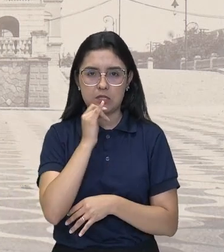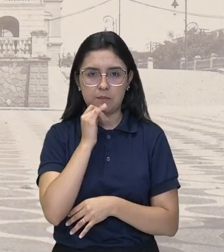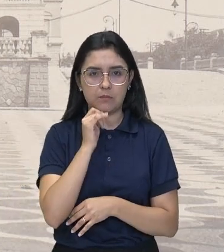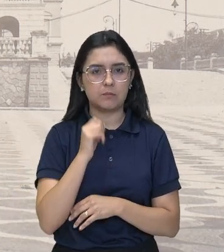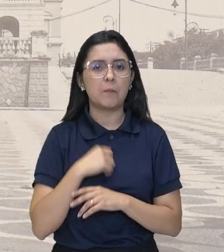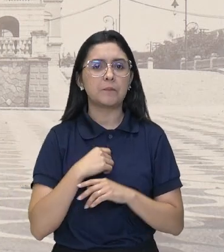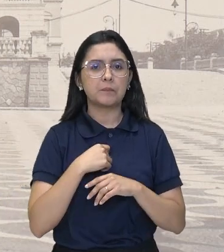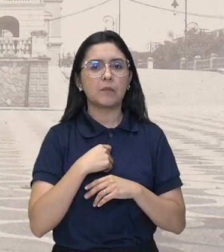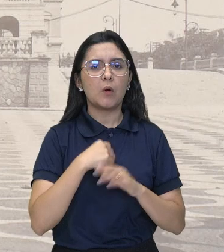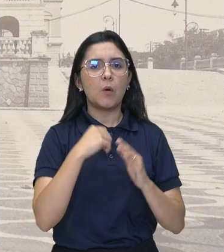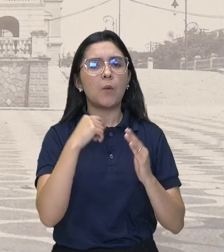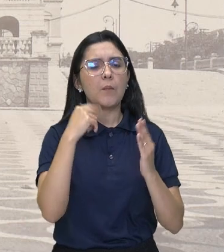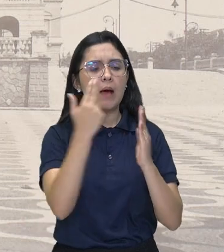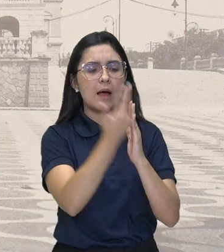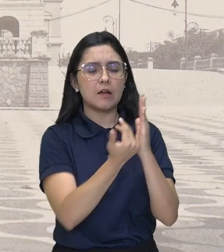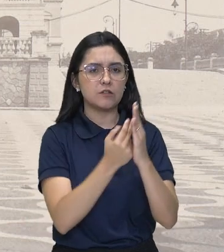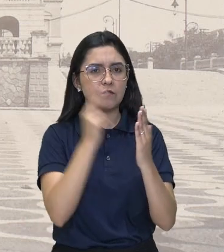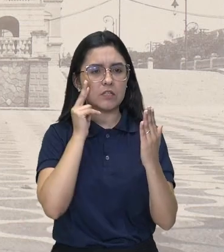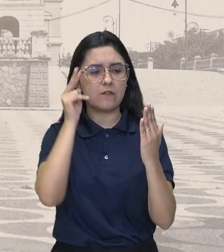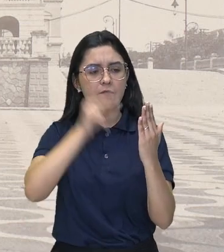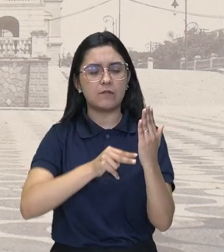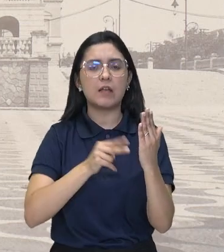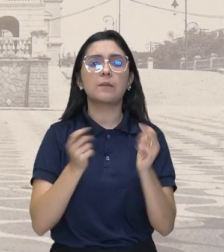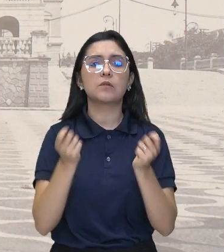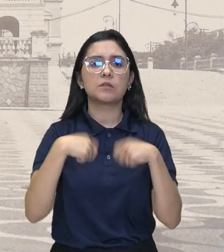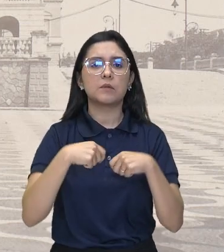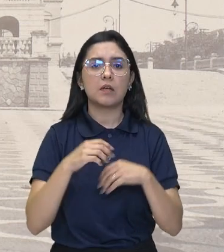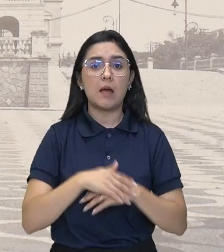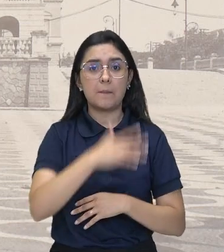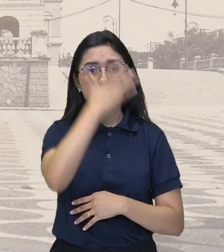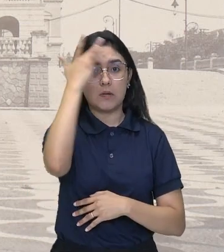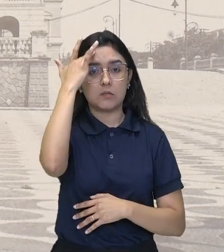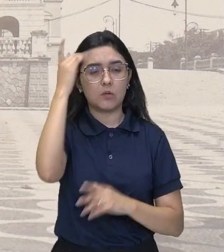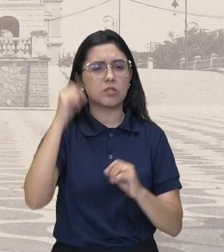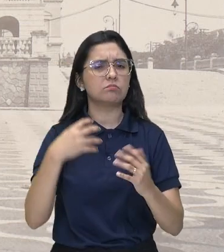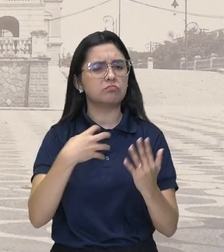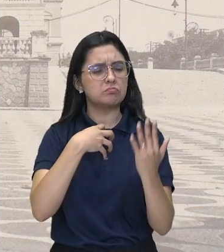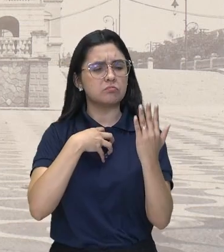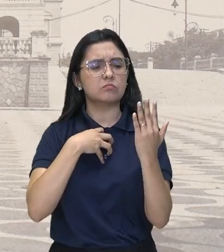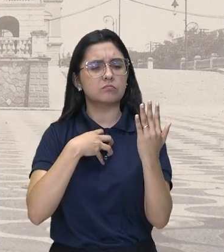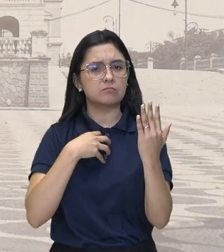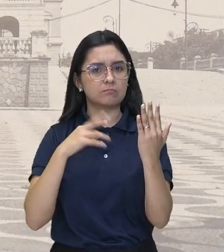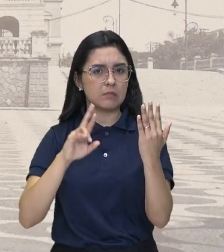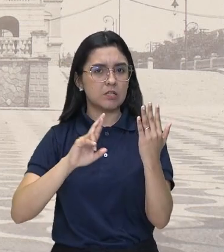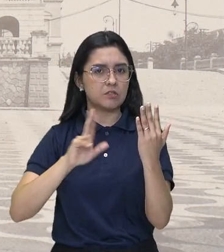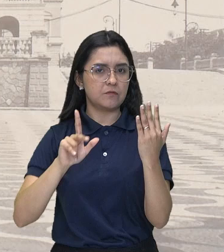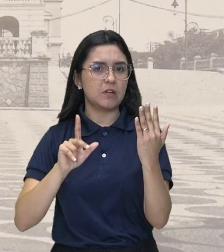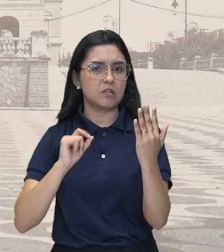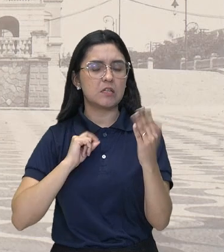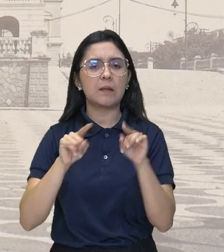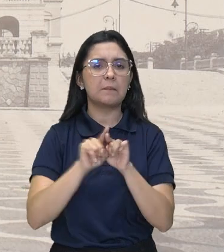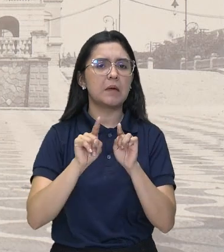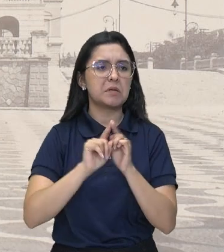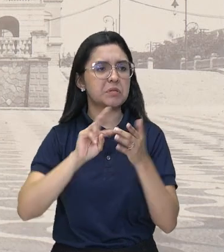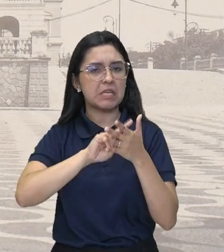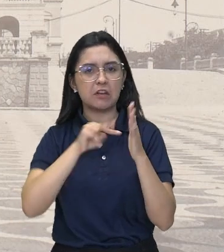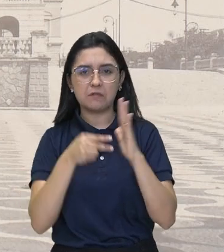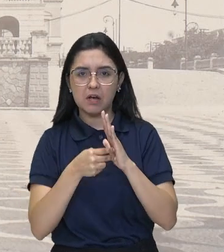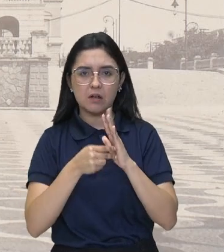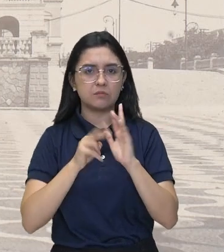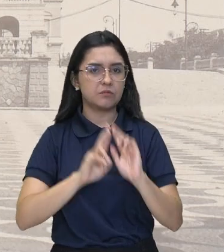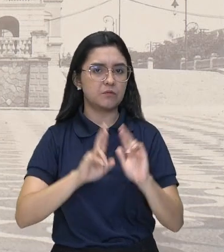ela permite que o espectador tenham sensações diferenciadas. Várias pessoas estão vendo o